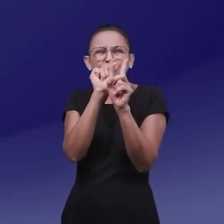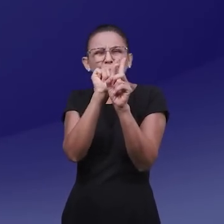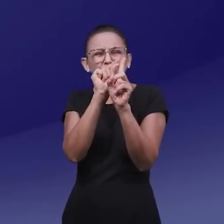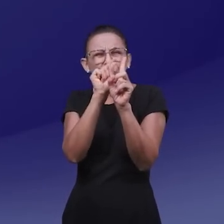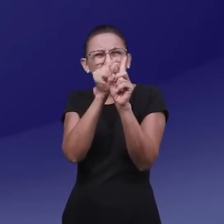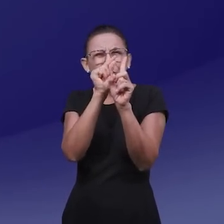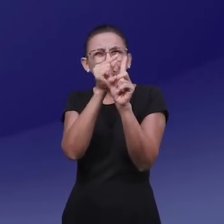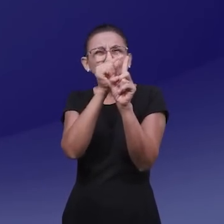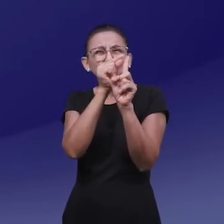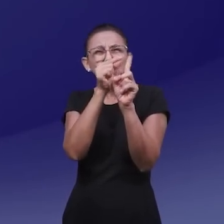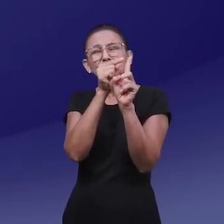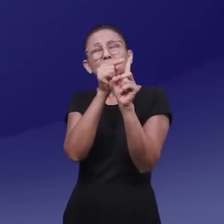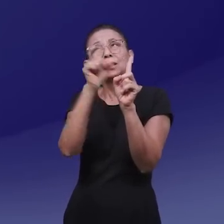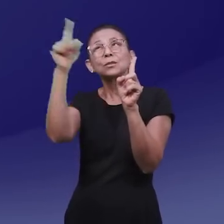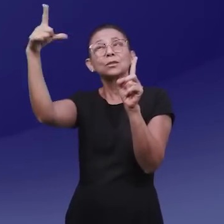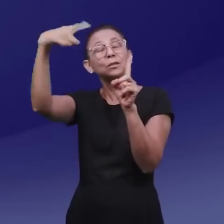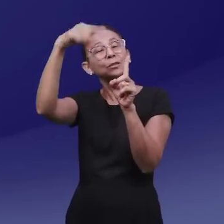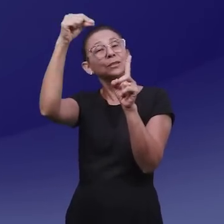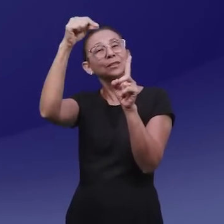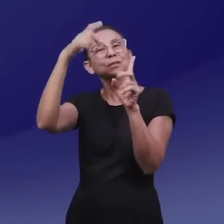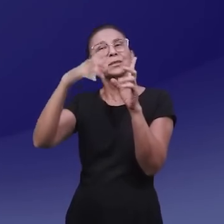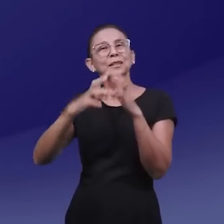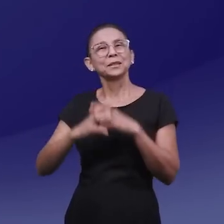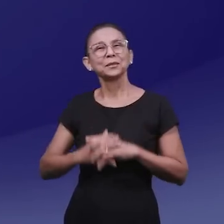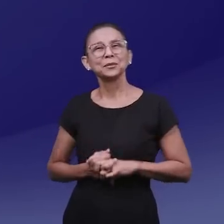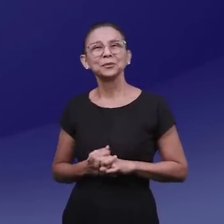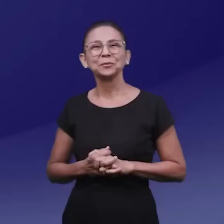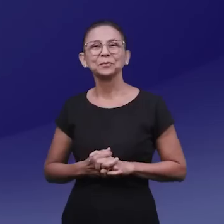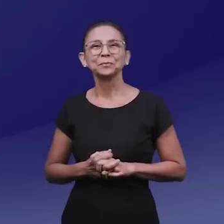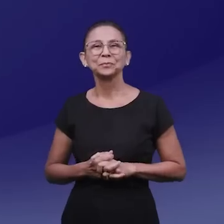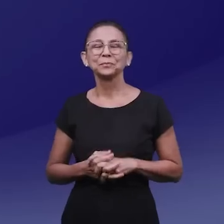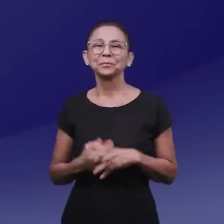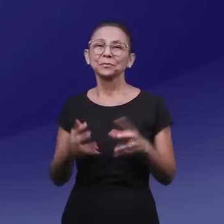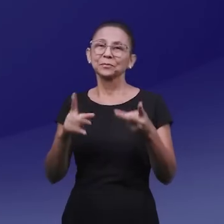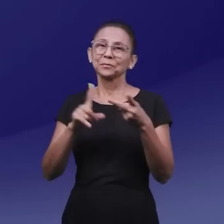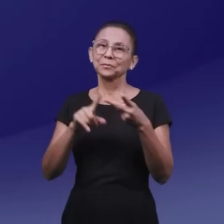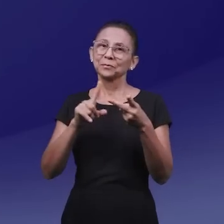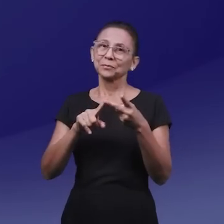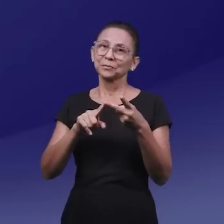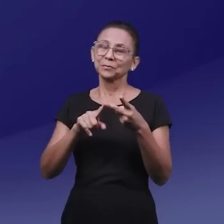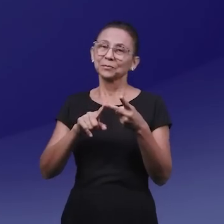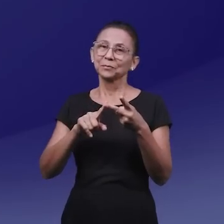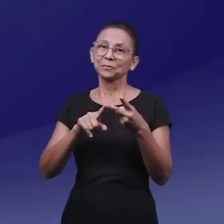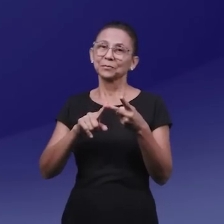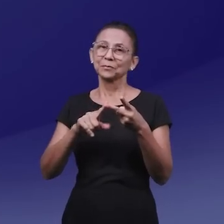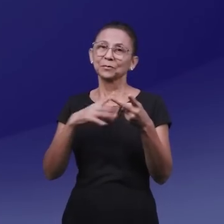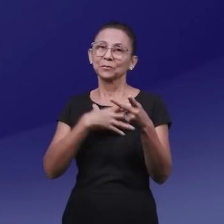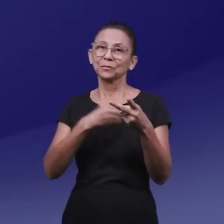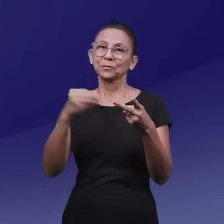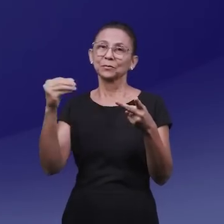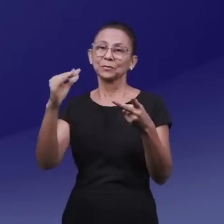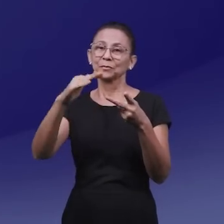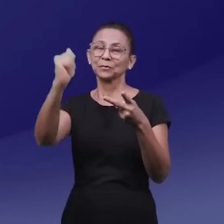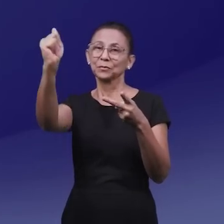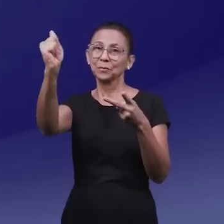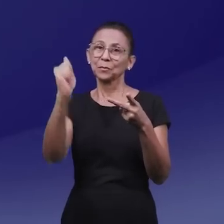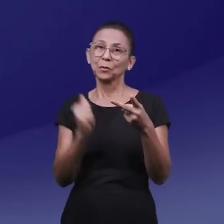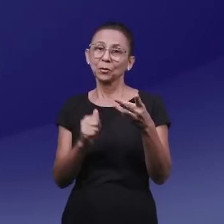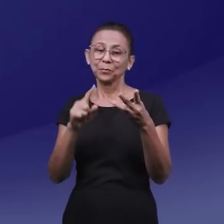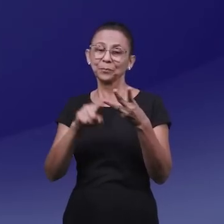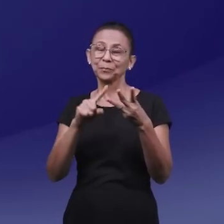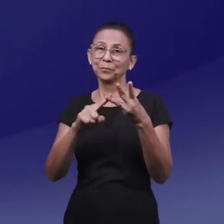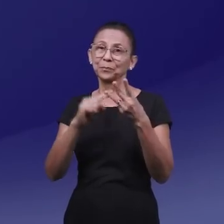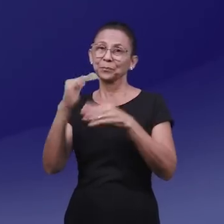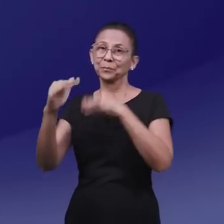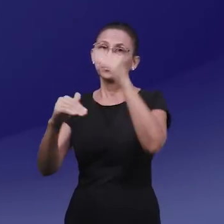vez, salvo para sempre? Por certo, não. Porque existe toda uma dinâmica. Eleitos, segundo a presciência